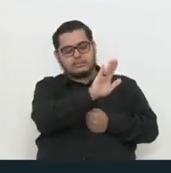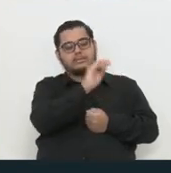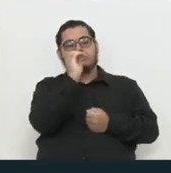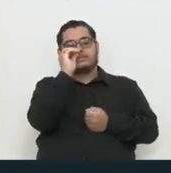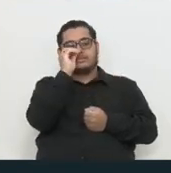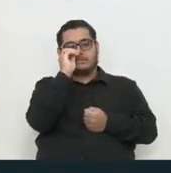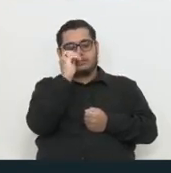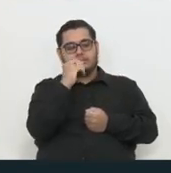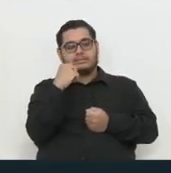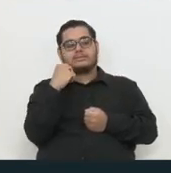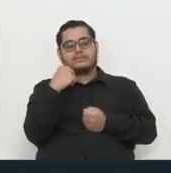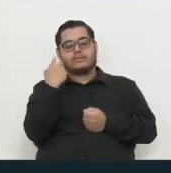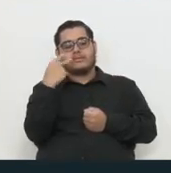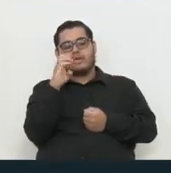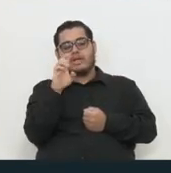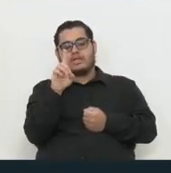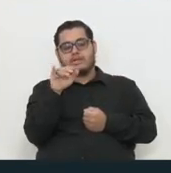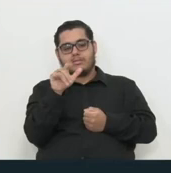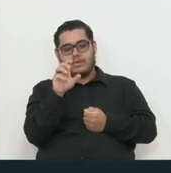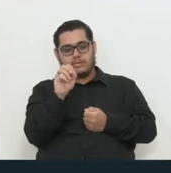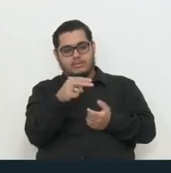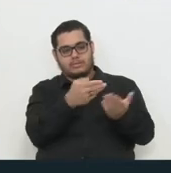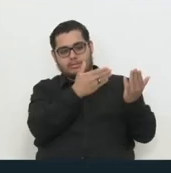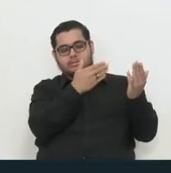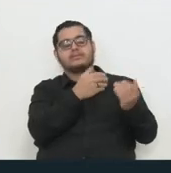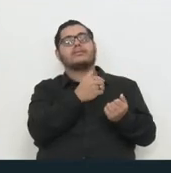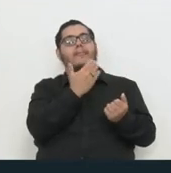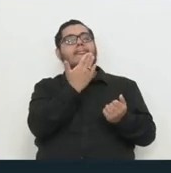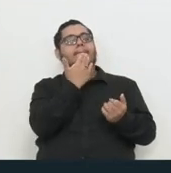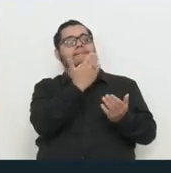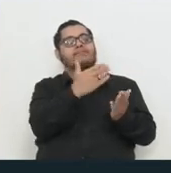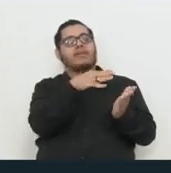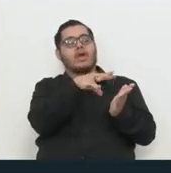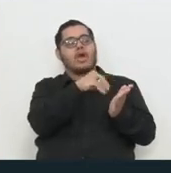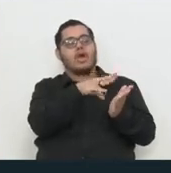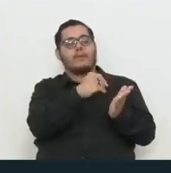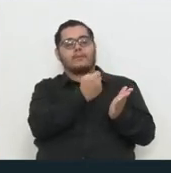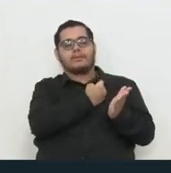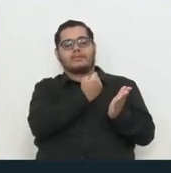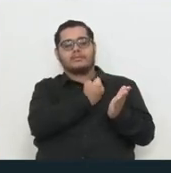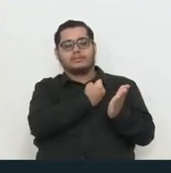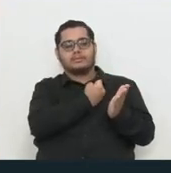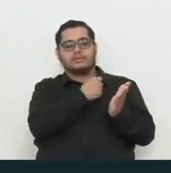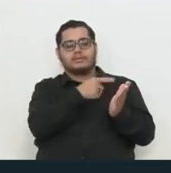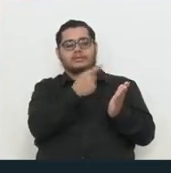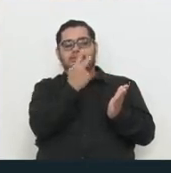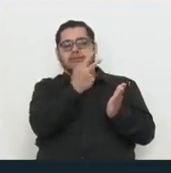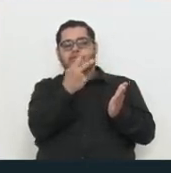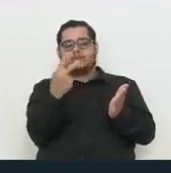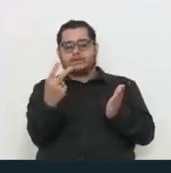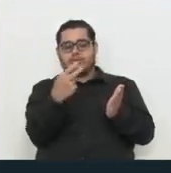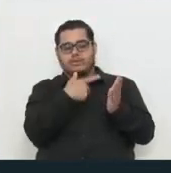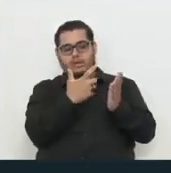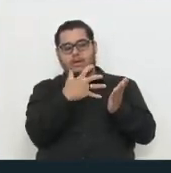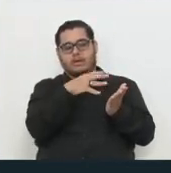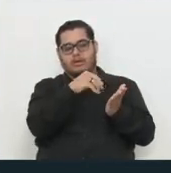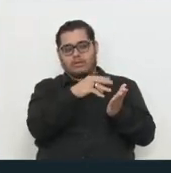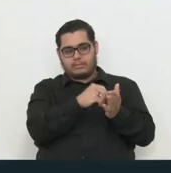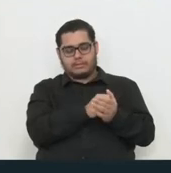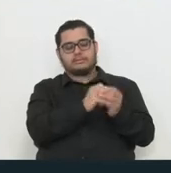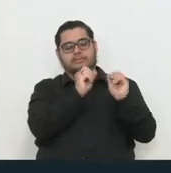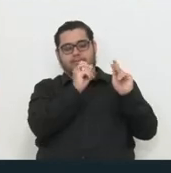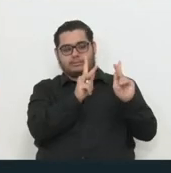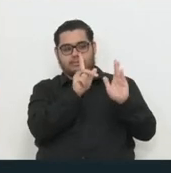Edmilson eu gostaria de solicitar cópia do item de número 22 seu presente prefiro pedir vossa excelência